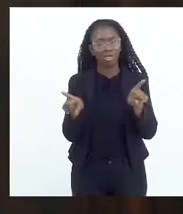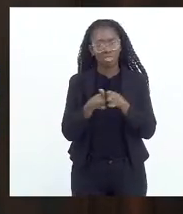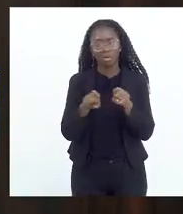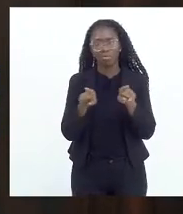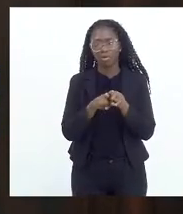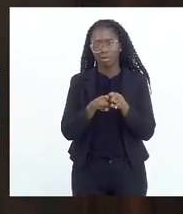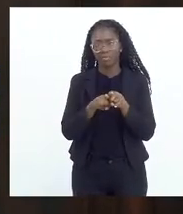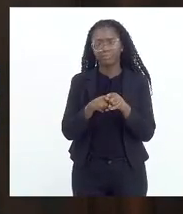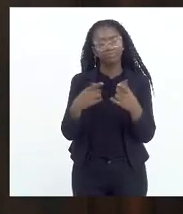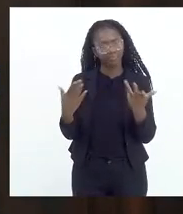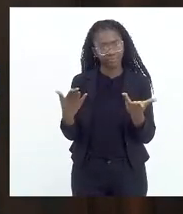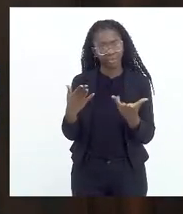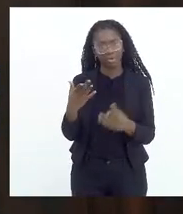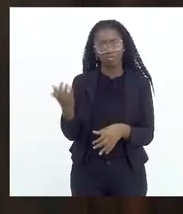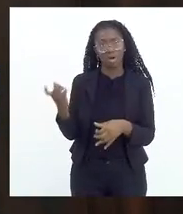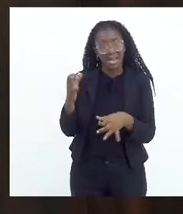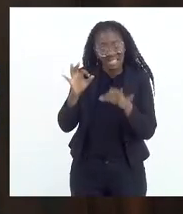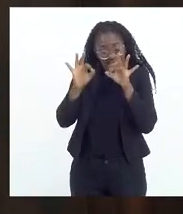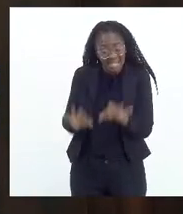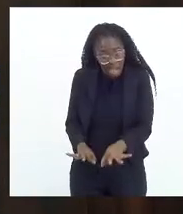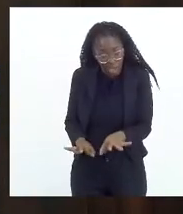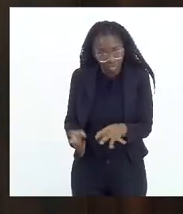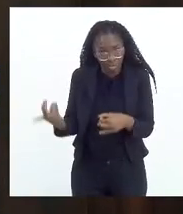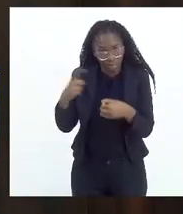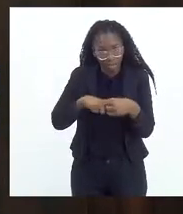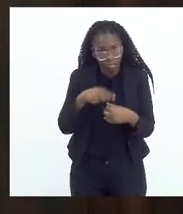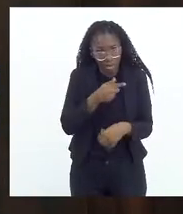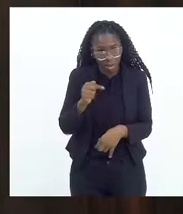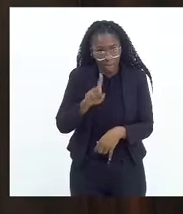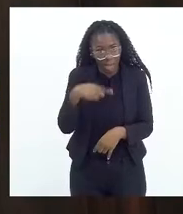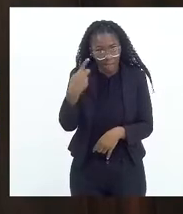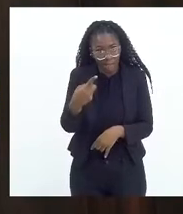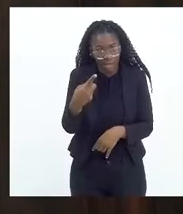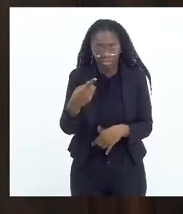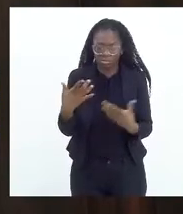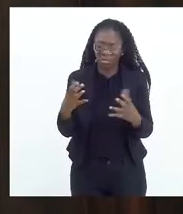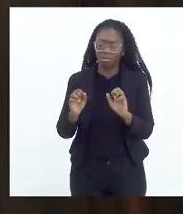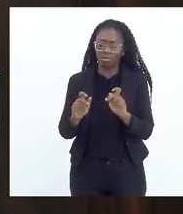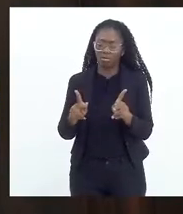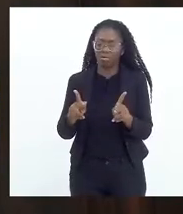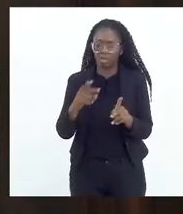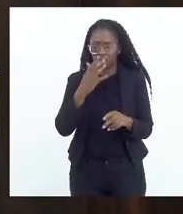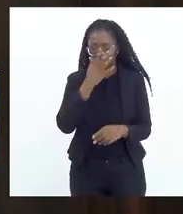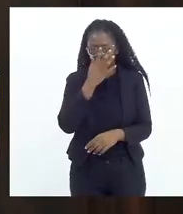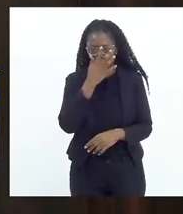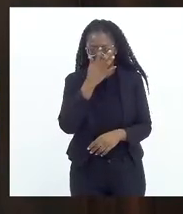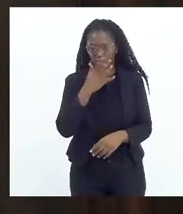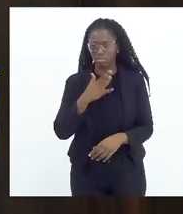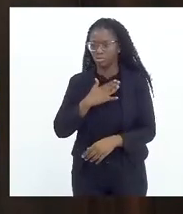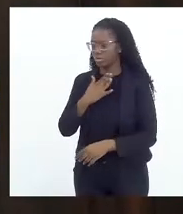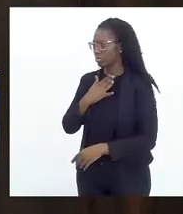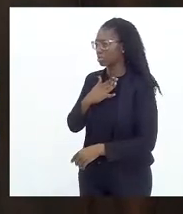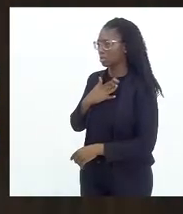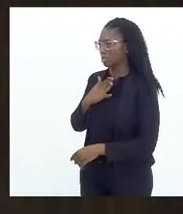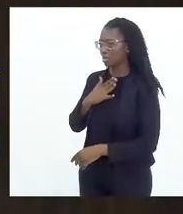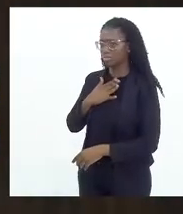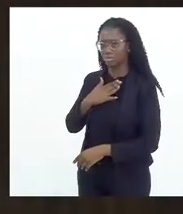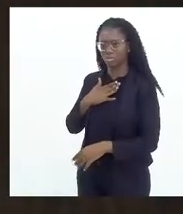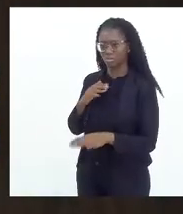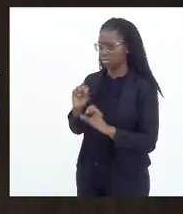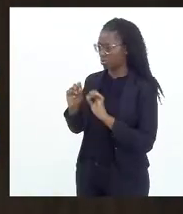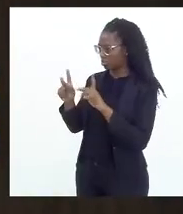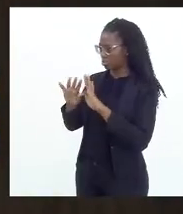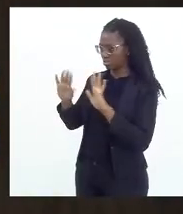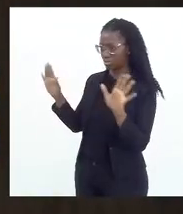nesse sentido, com a garantia do retorno dele na próxima semana, aí logo a gente na terça, pode... Né? De minha parte... Na terça, na primeira...